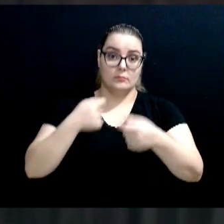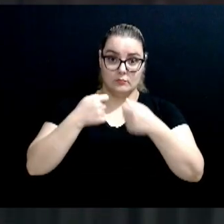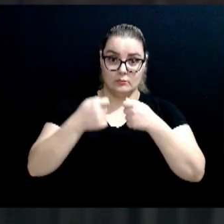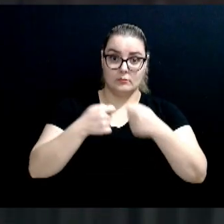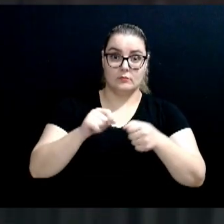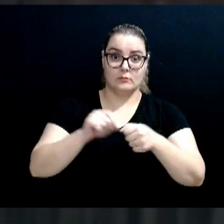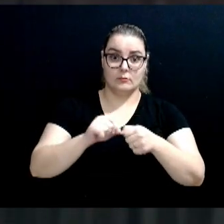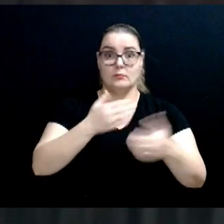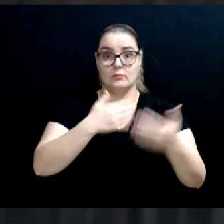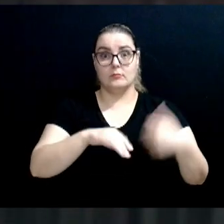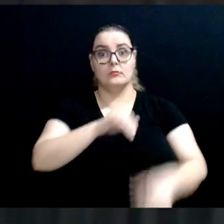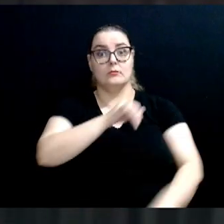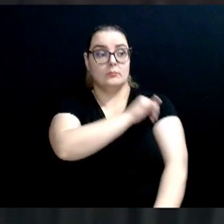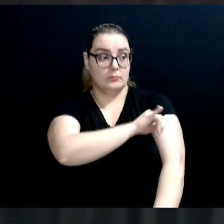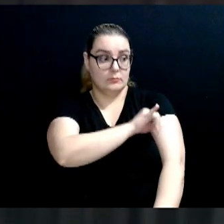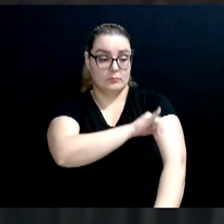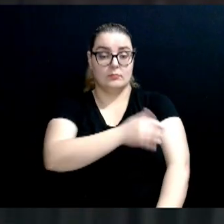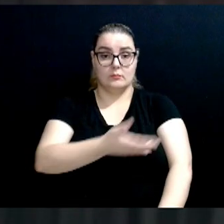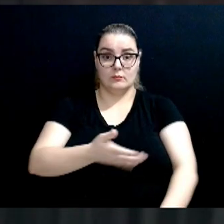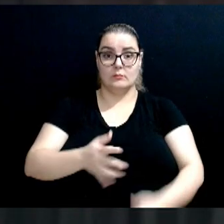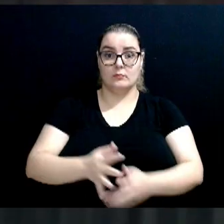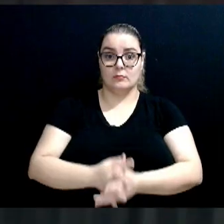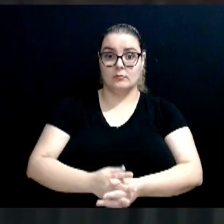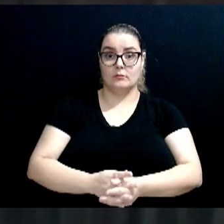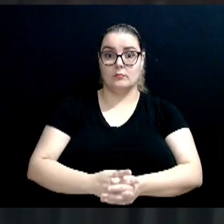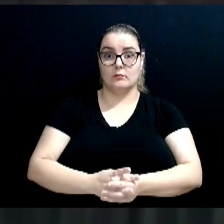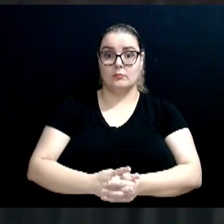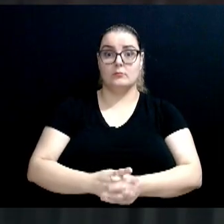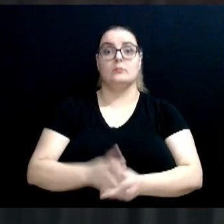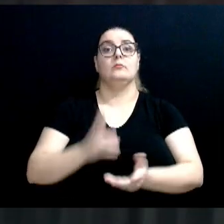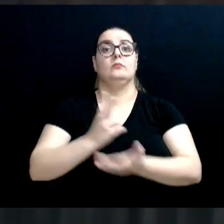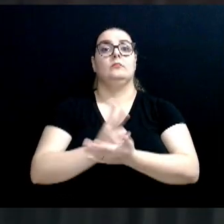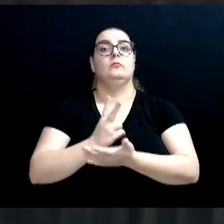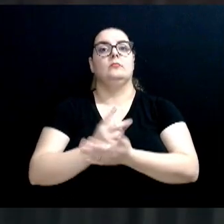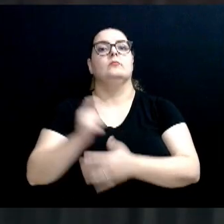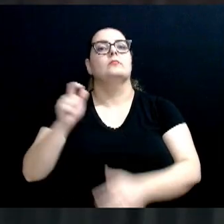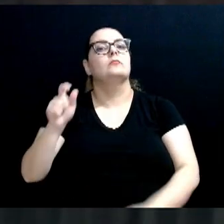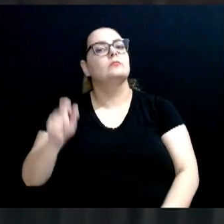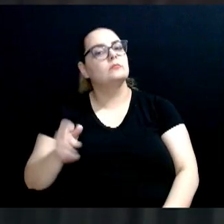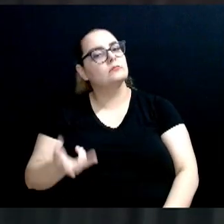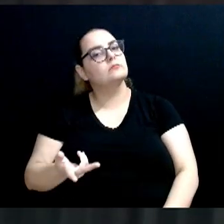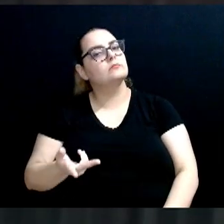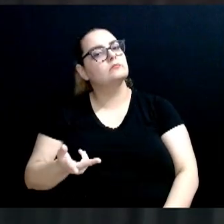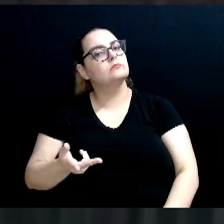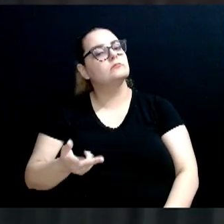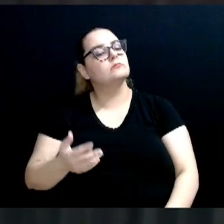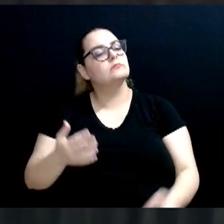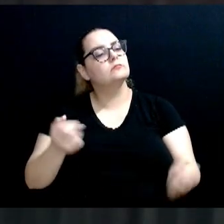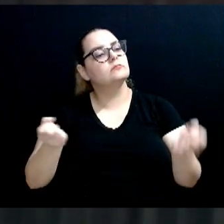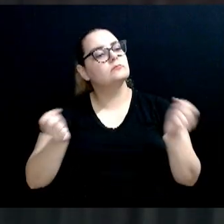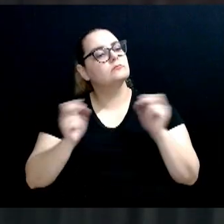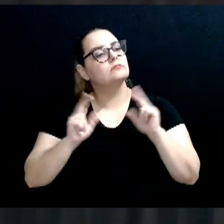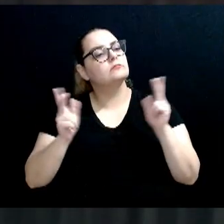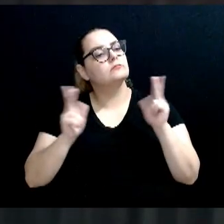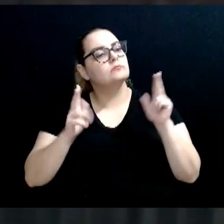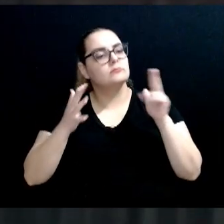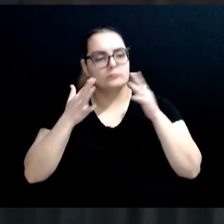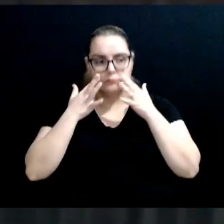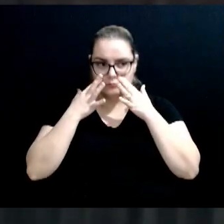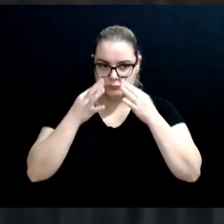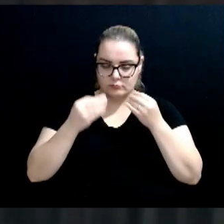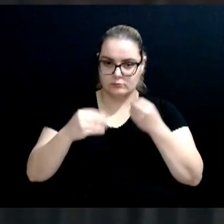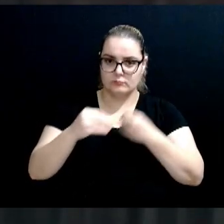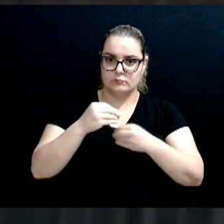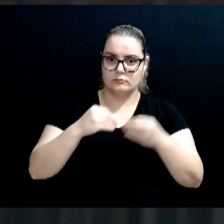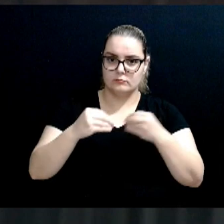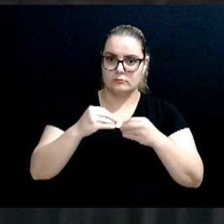Janeiro, sempre tem uma pessoa que tem ali um olhar mais atento, que ela se envolve, mas é um pouco mais